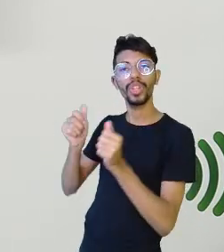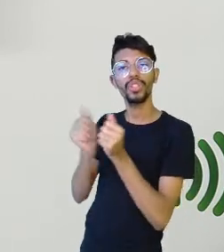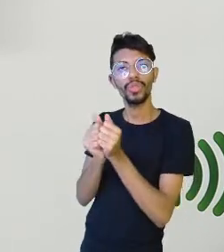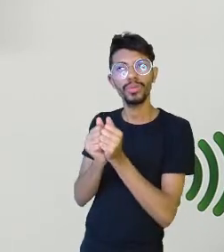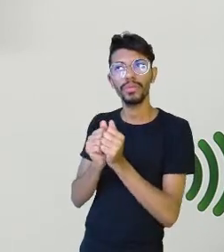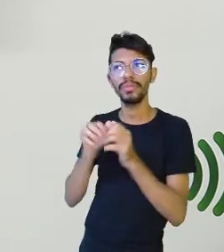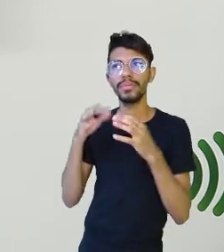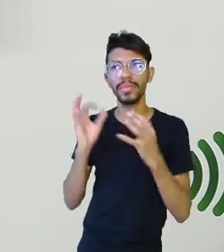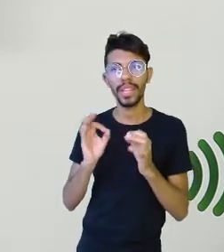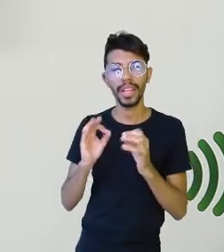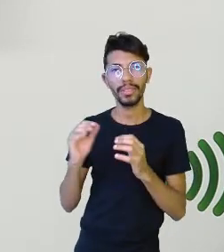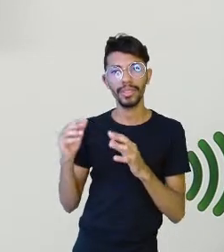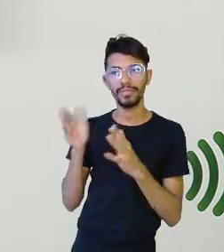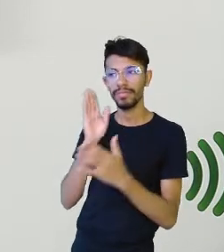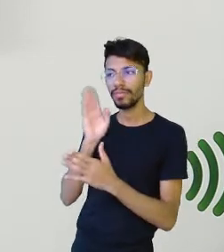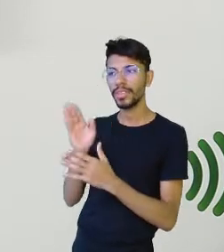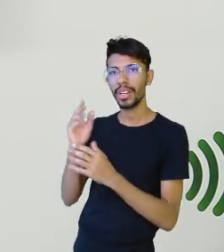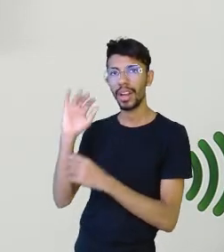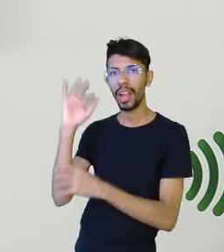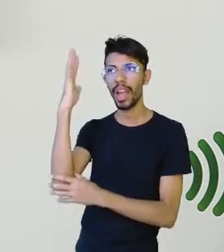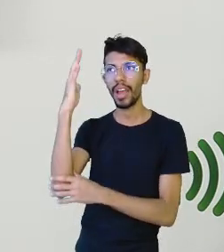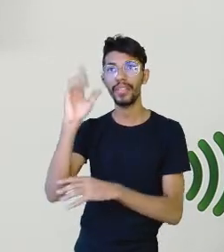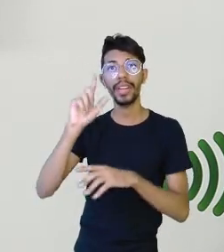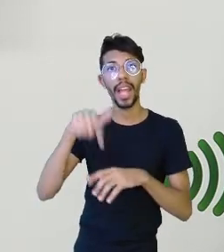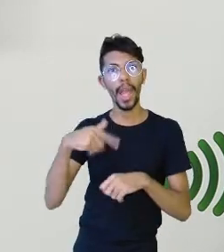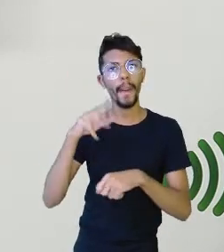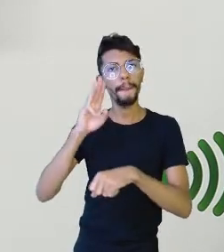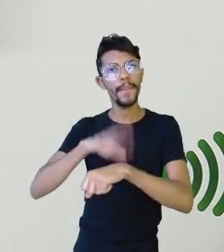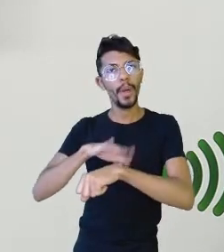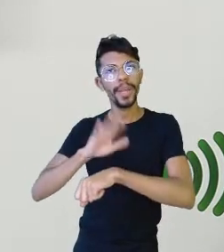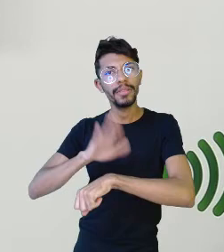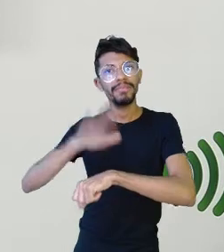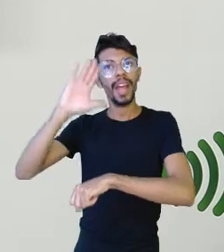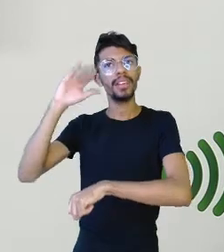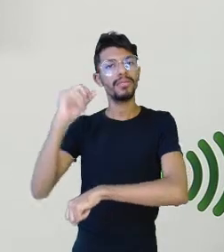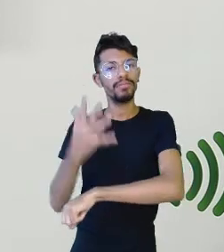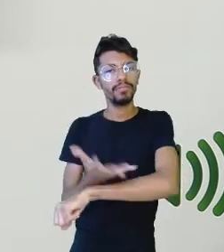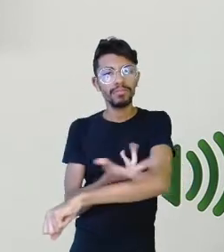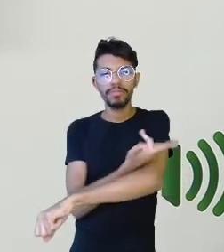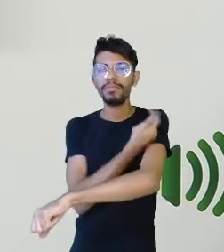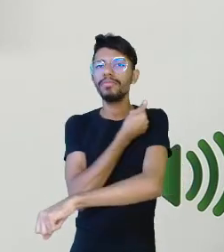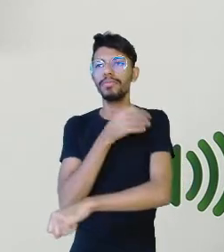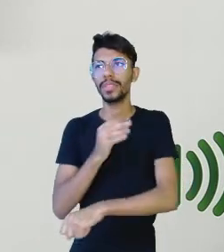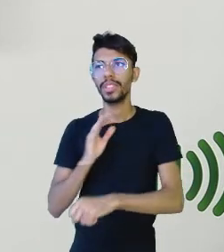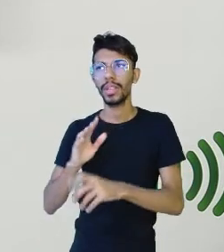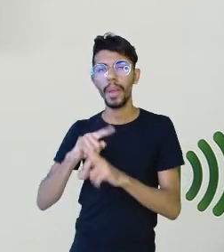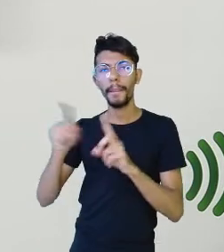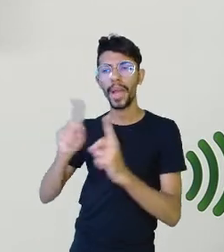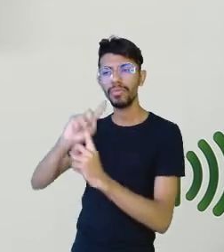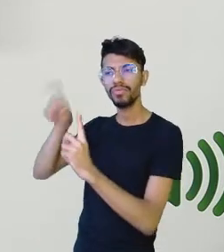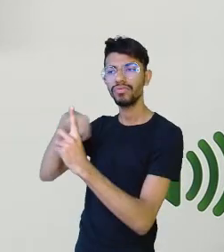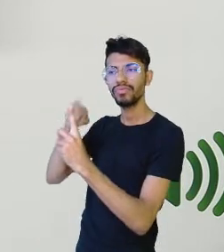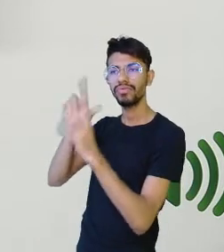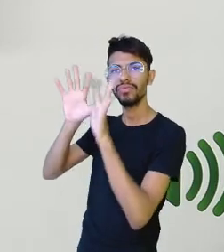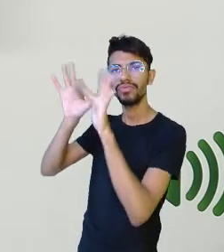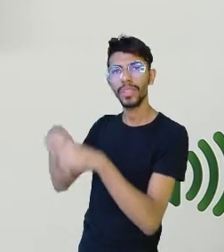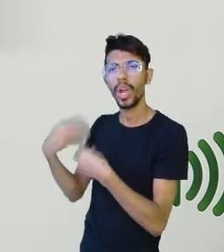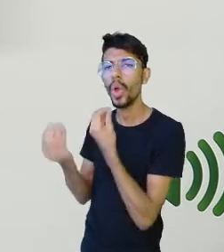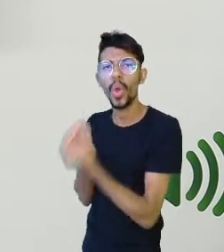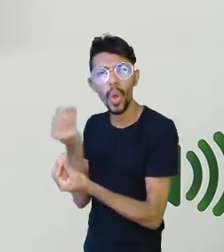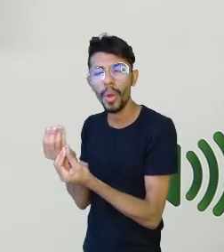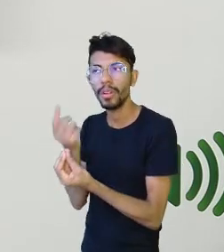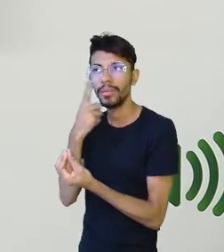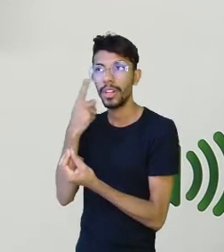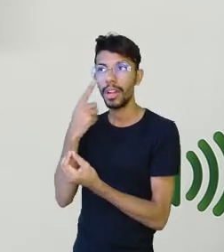da história. É aquele momento mais emocionante. E como é o desfecho? Como a história termina? Quando uma das crianças